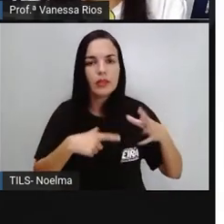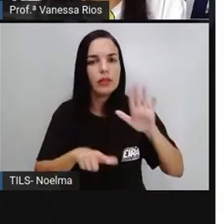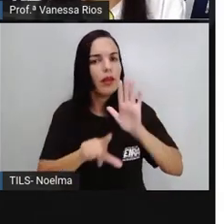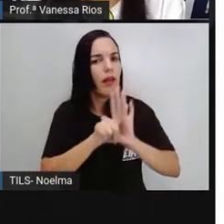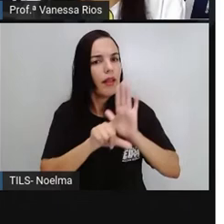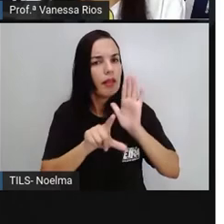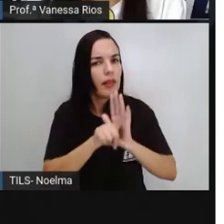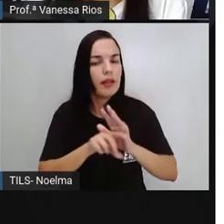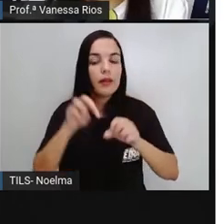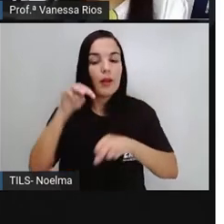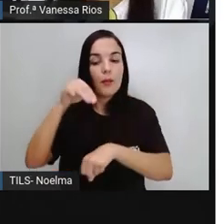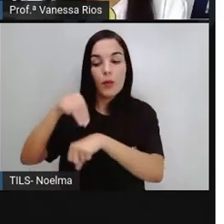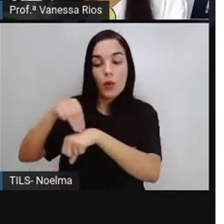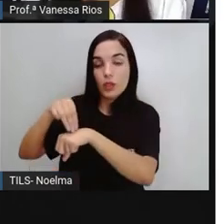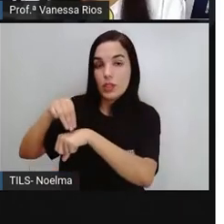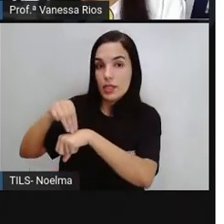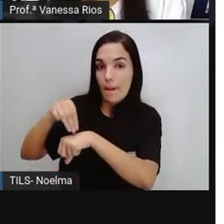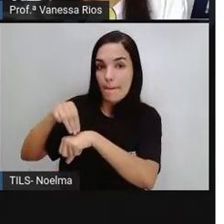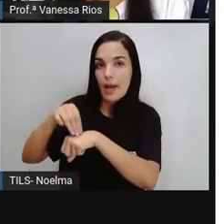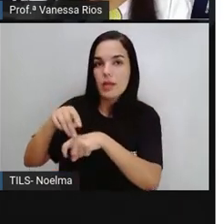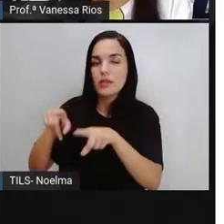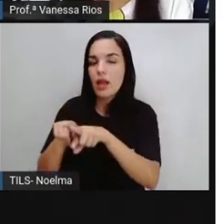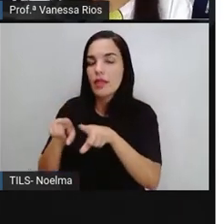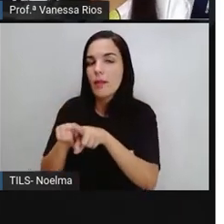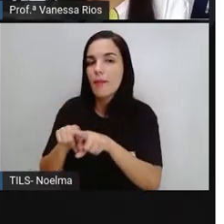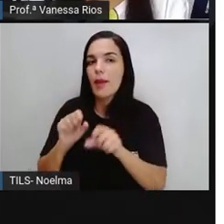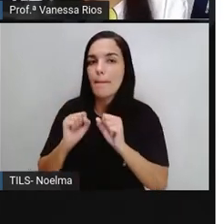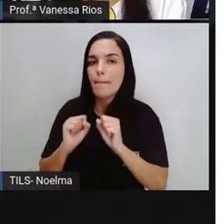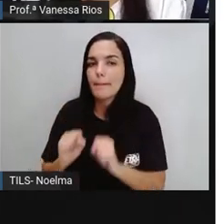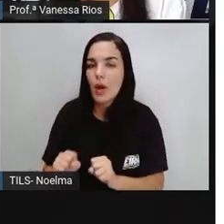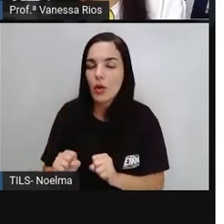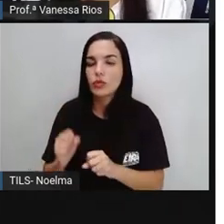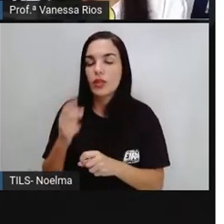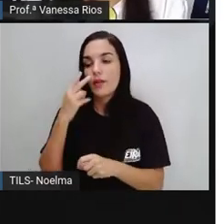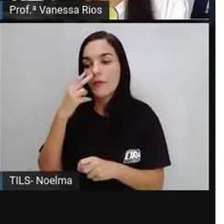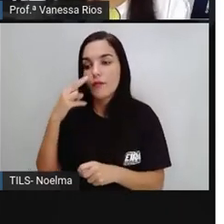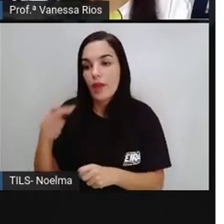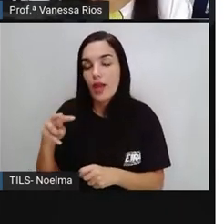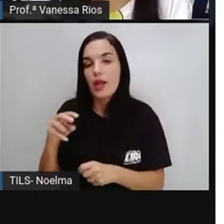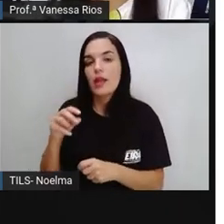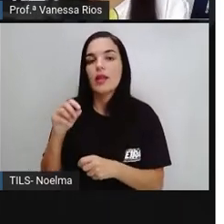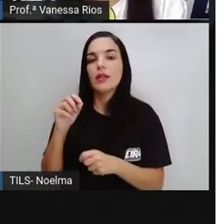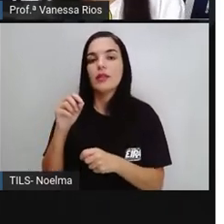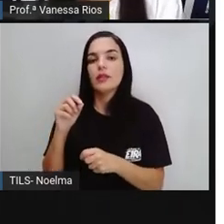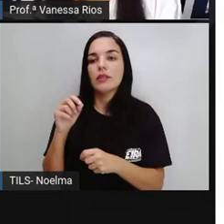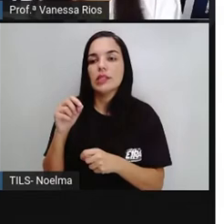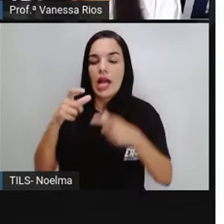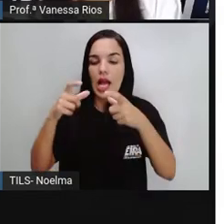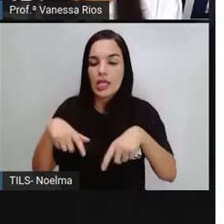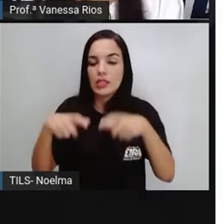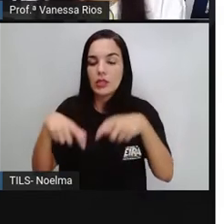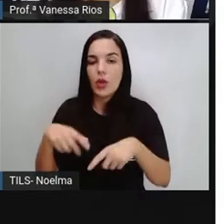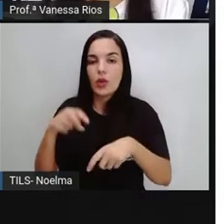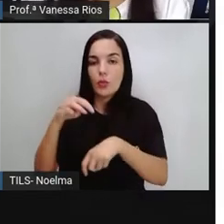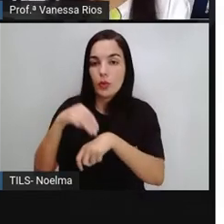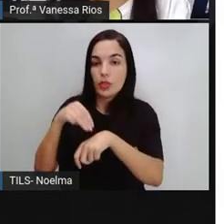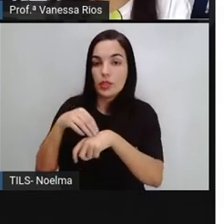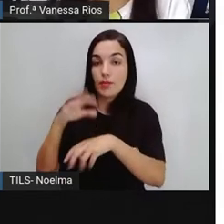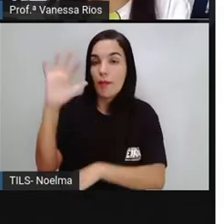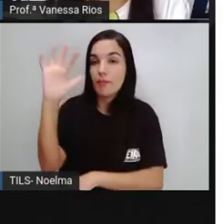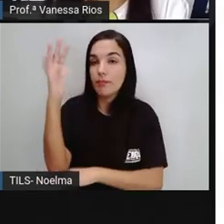leis municipais que vão interferir no reconhecimento dos monumentos, das construções,